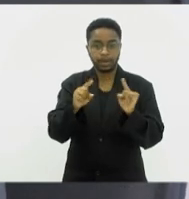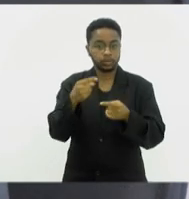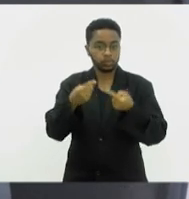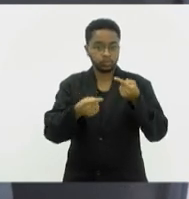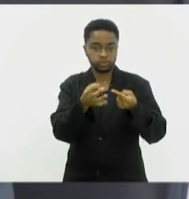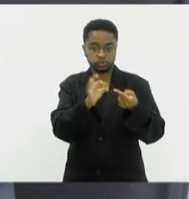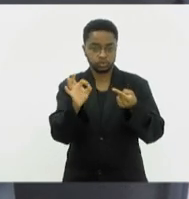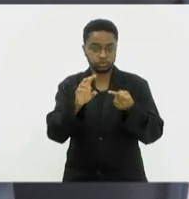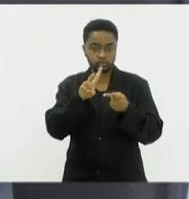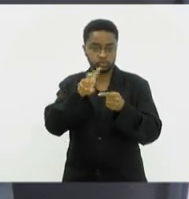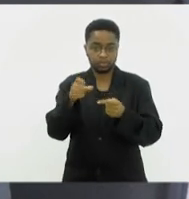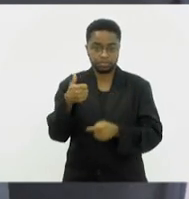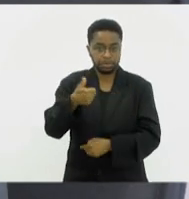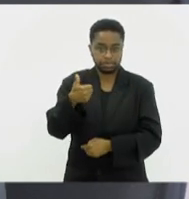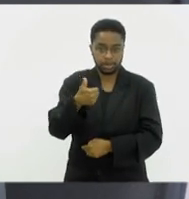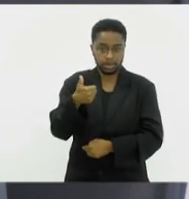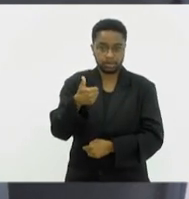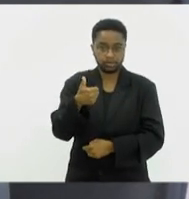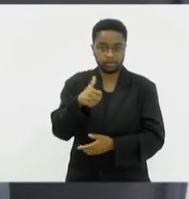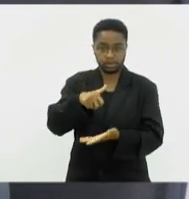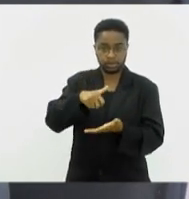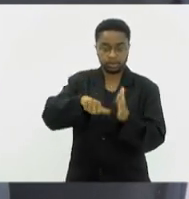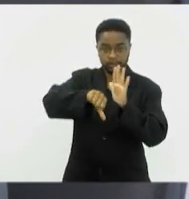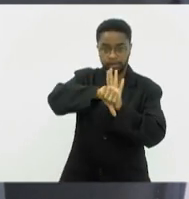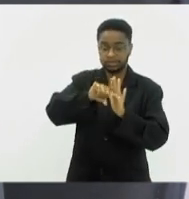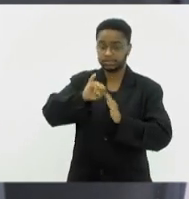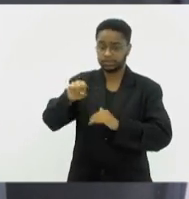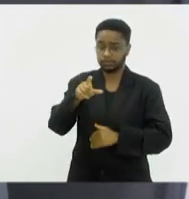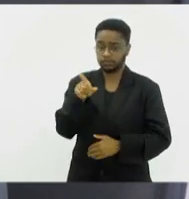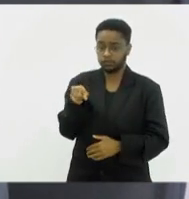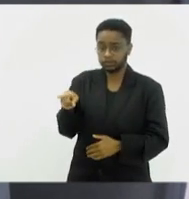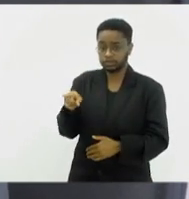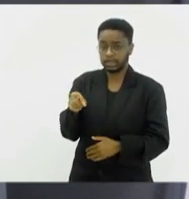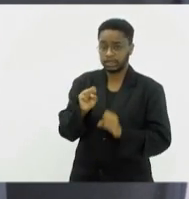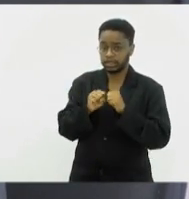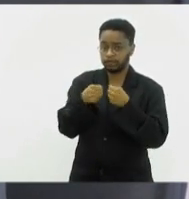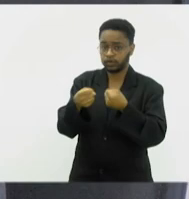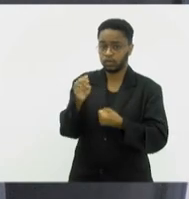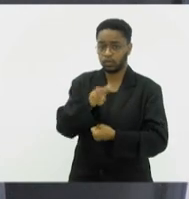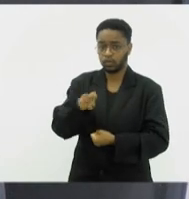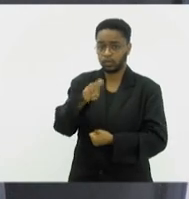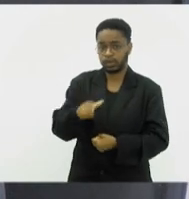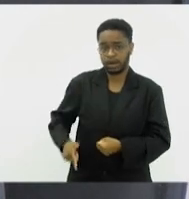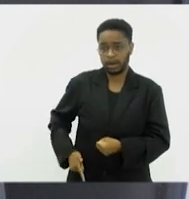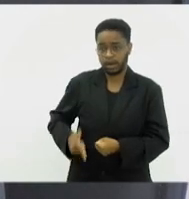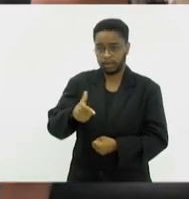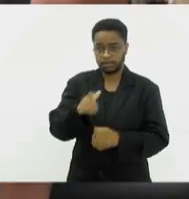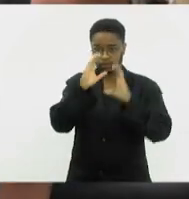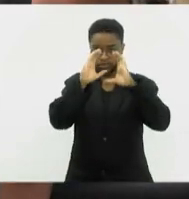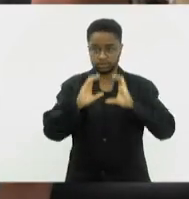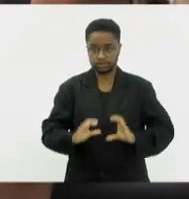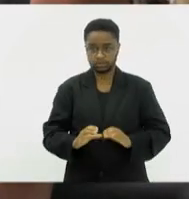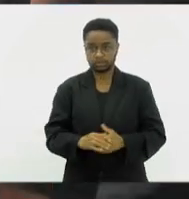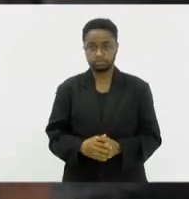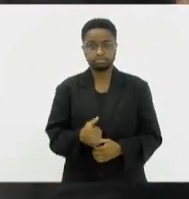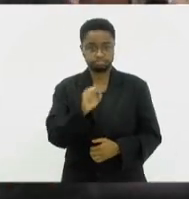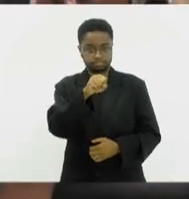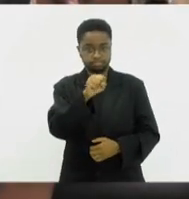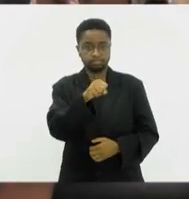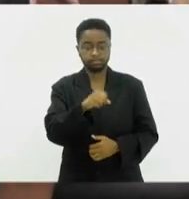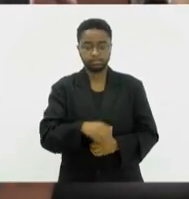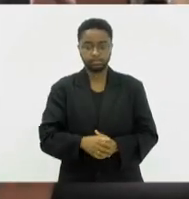episódio. Se o senhor não é praticante, o senhor é armamentista, o senhor defende o uso de arma pelo cidadão comum? Sim, isso eu defendo.